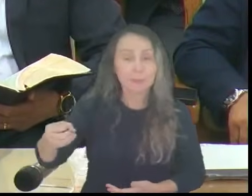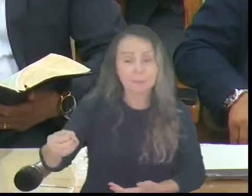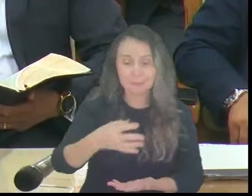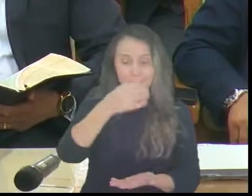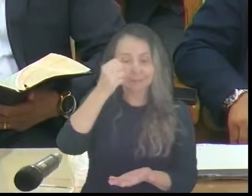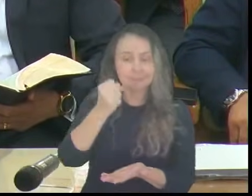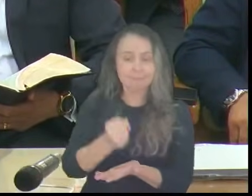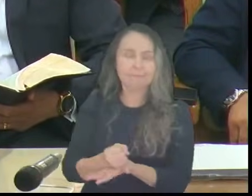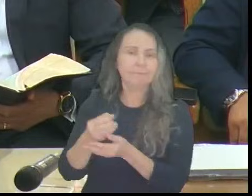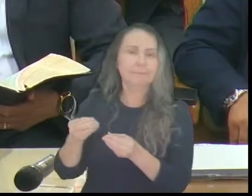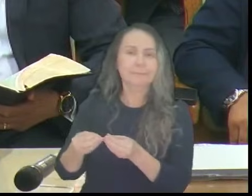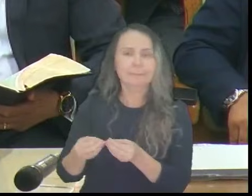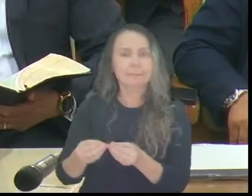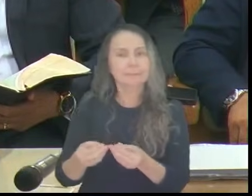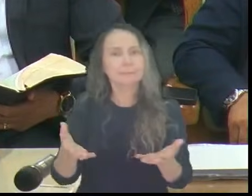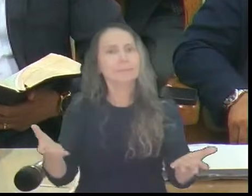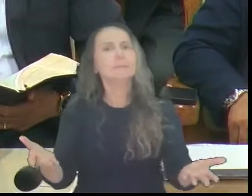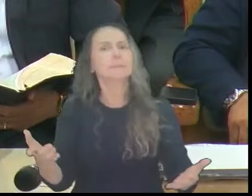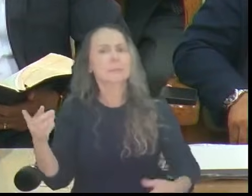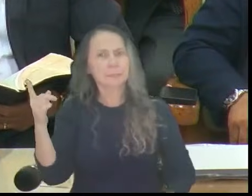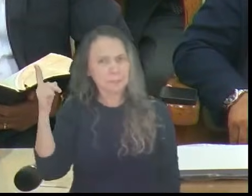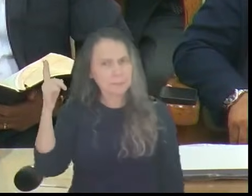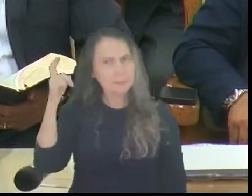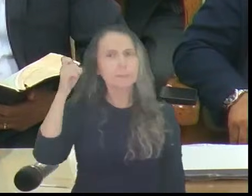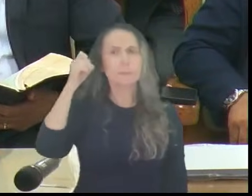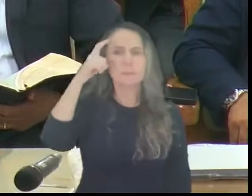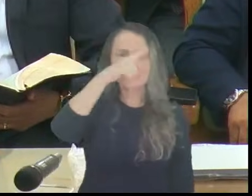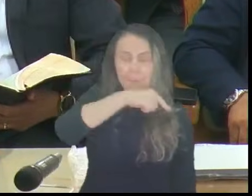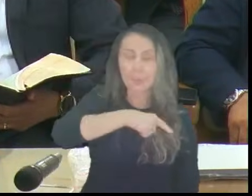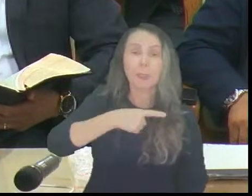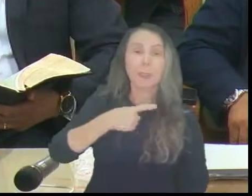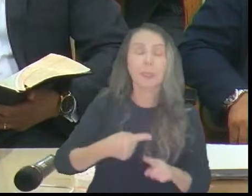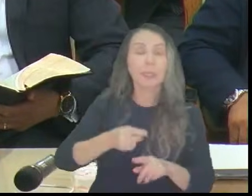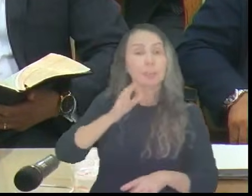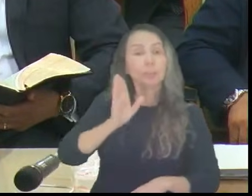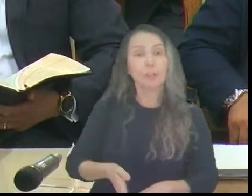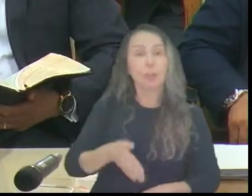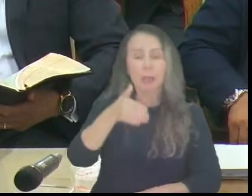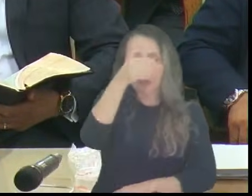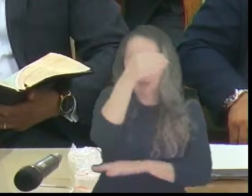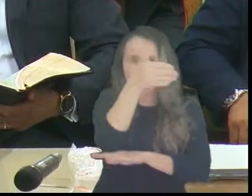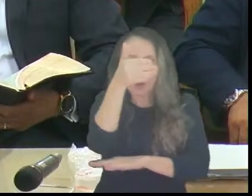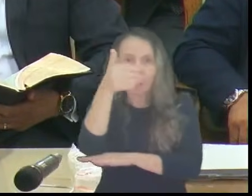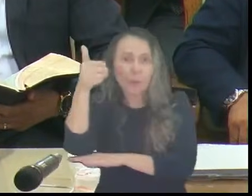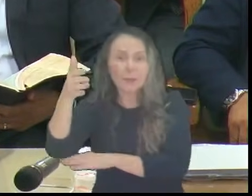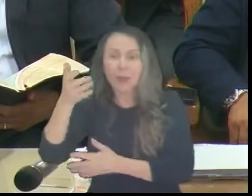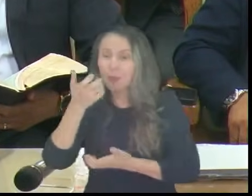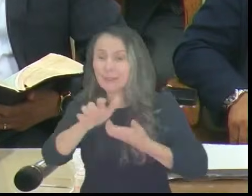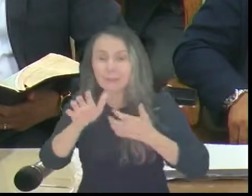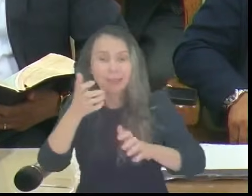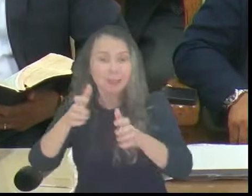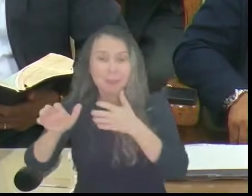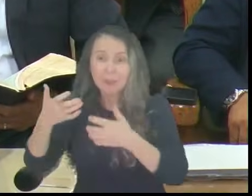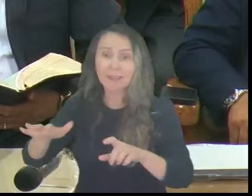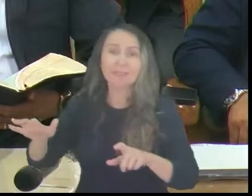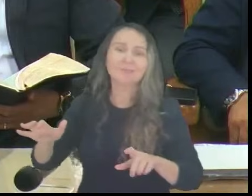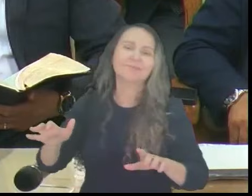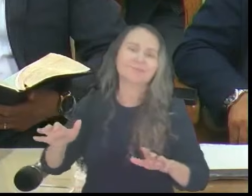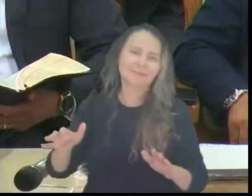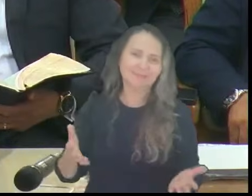A maior luta. Porque já tem hotel que não quer mais o Novo Testamento, porque o Novo Testamento fala de